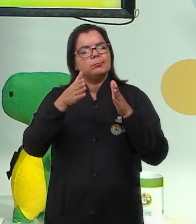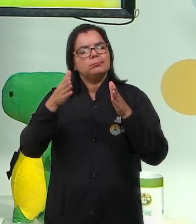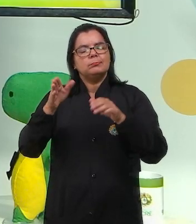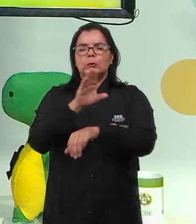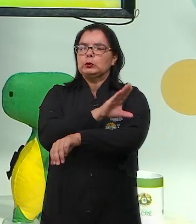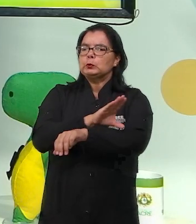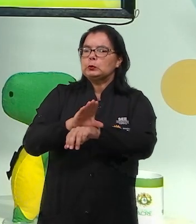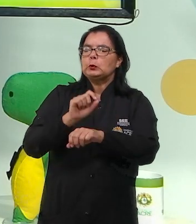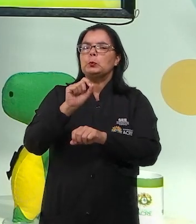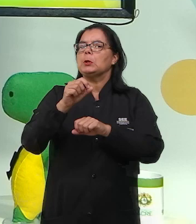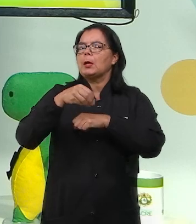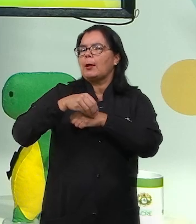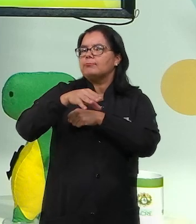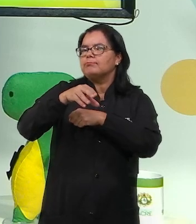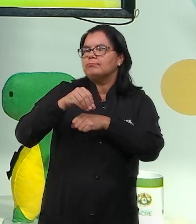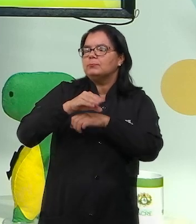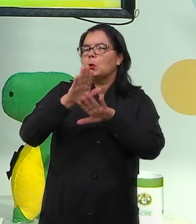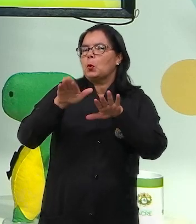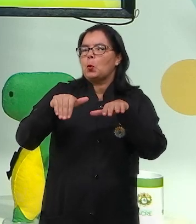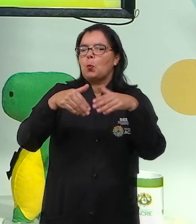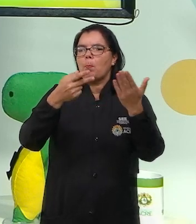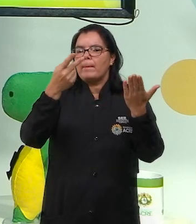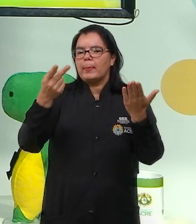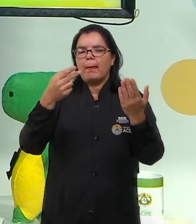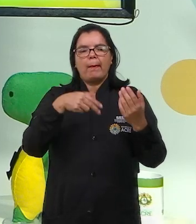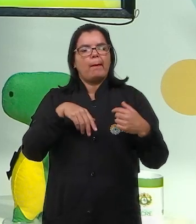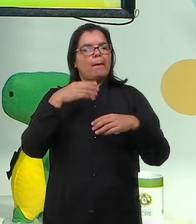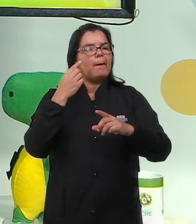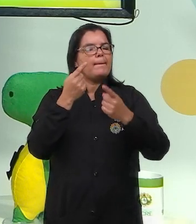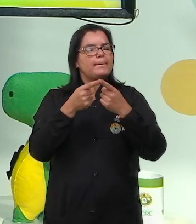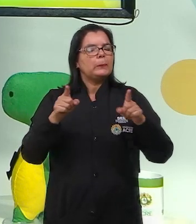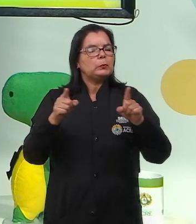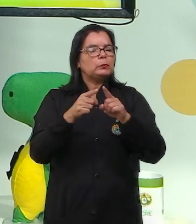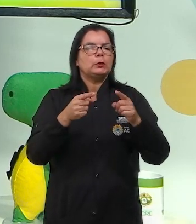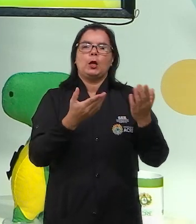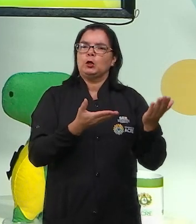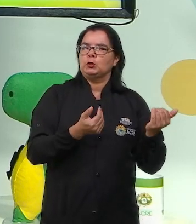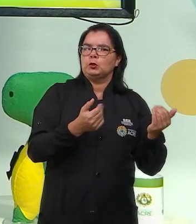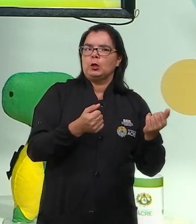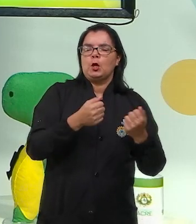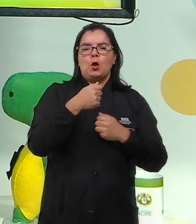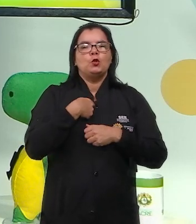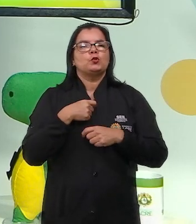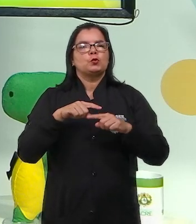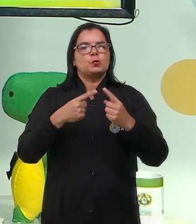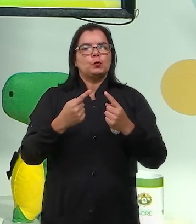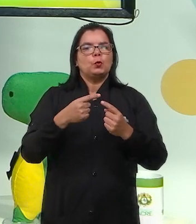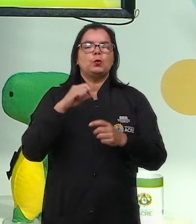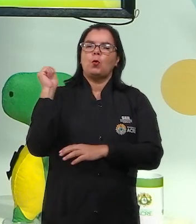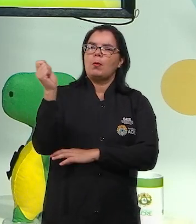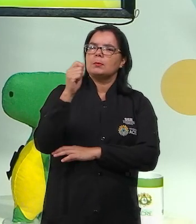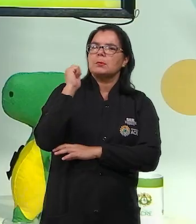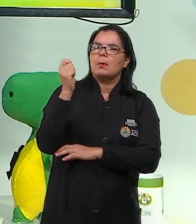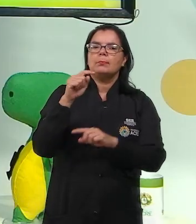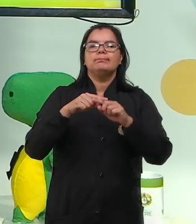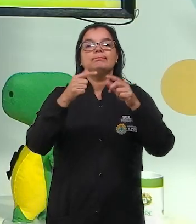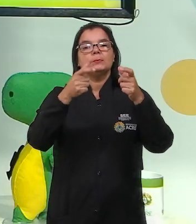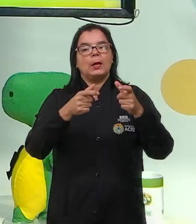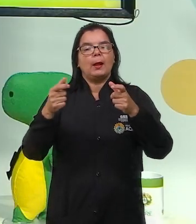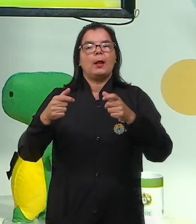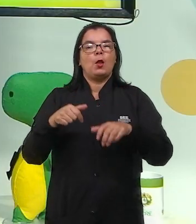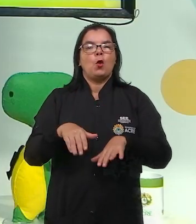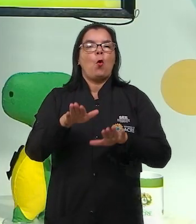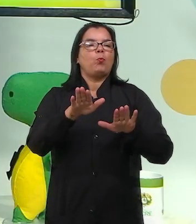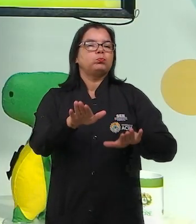que a música quer passar, qual é o público-alvo dessa música. Por exemplo, o sertanejo ele tem um público-alvo, o funk tem